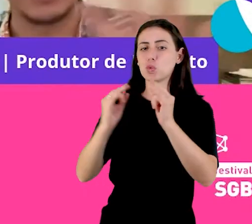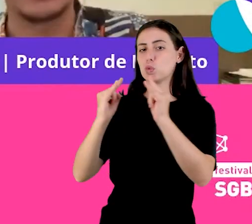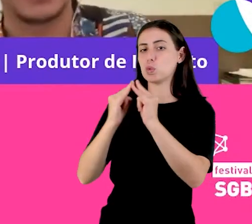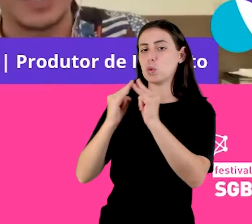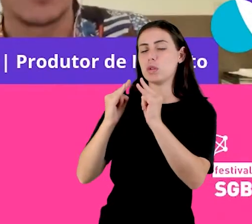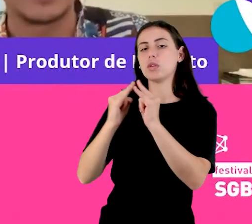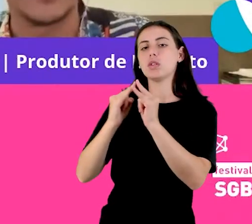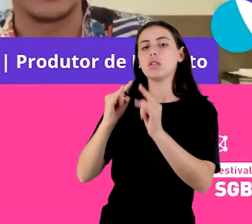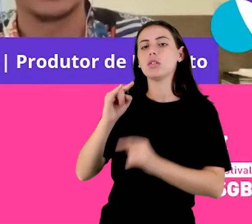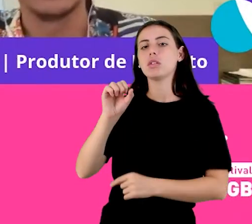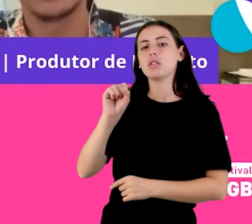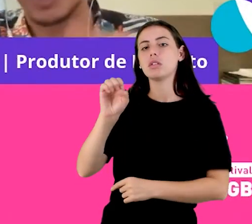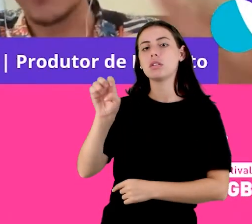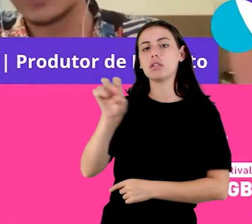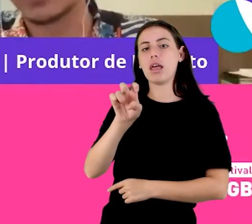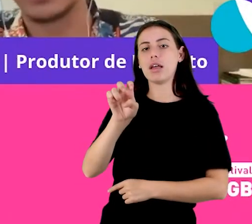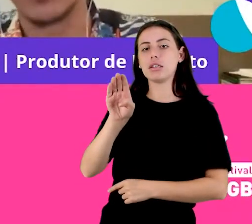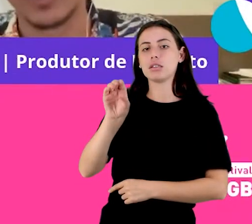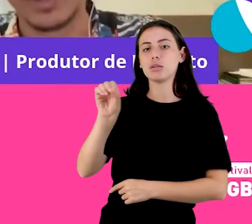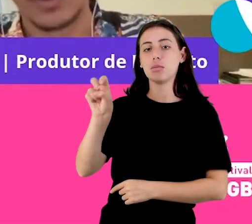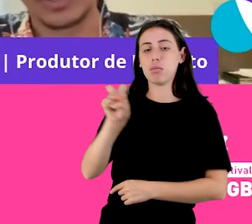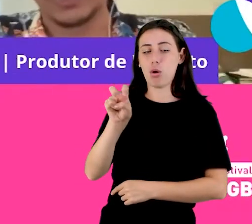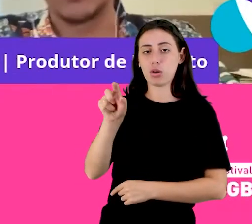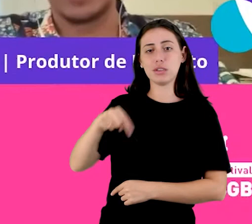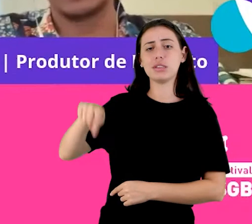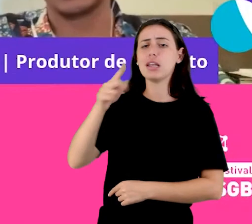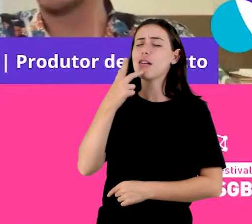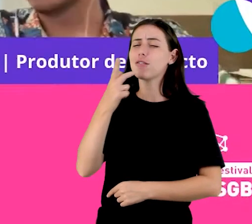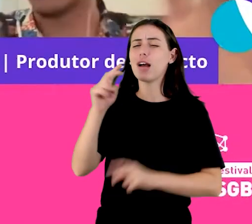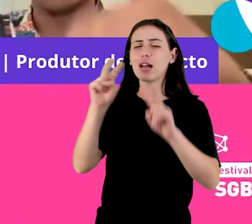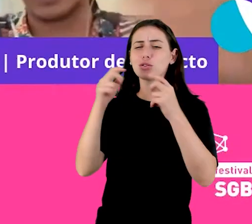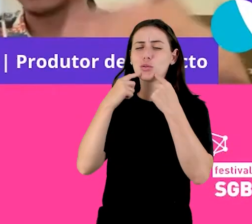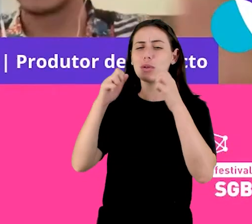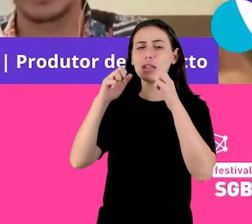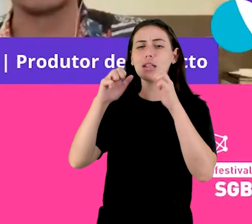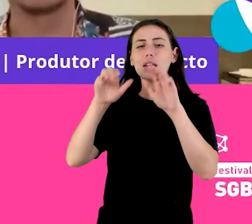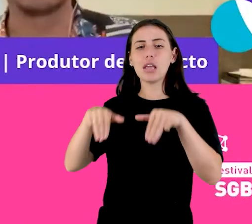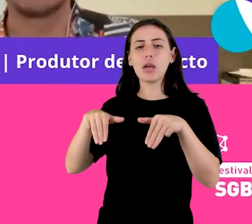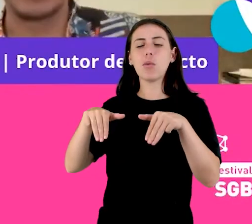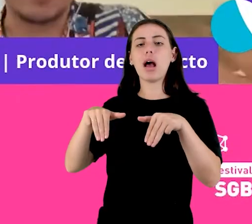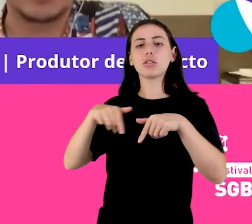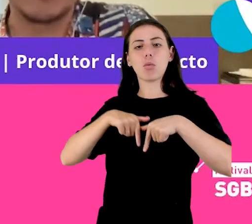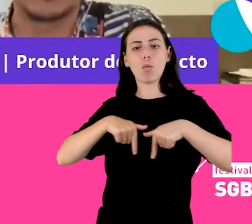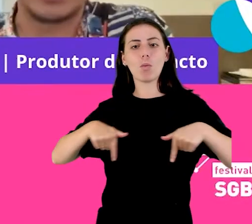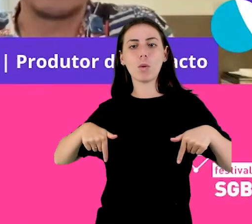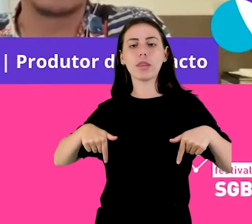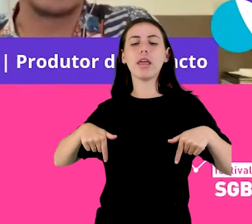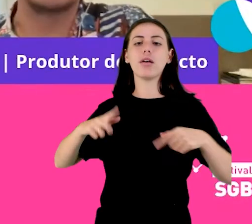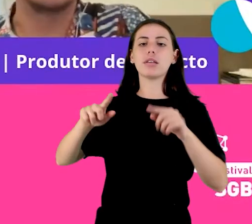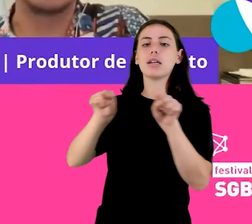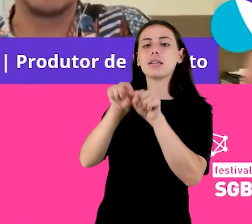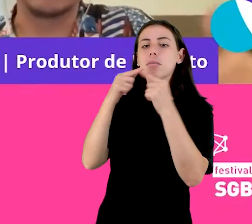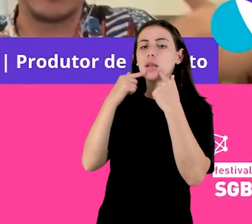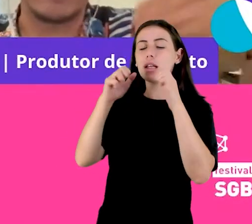questões de raça e gênero, como elas ficam ali. Então a gente acabou fazendo 5 roteiros diferentes, que podem ser todos usados, misturados, e já é um material muito legal.